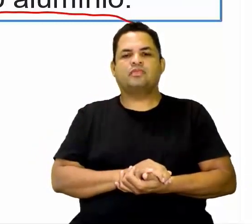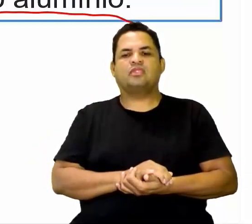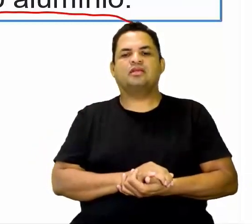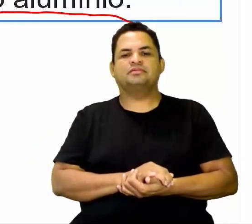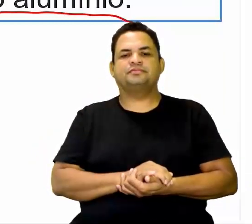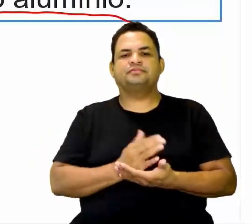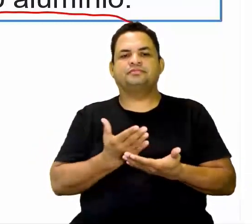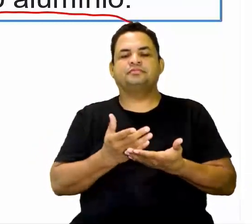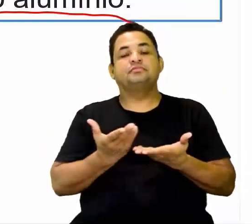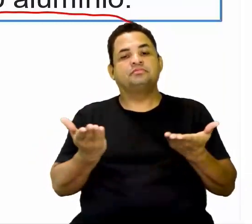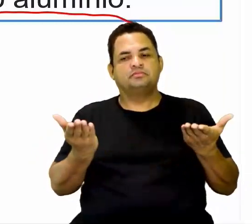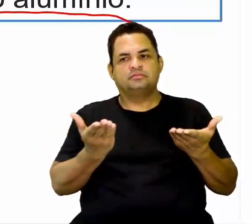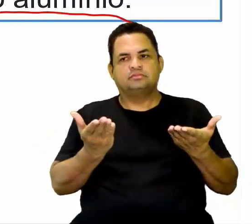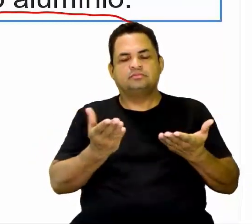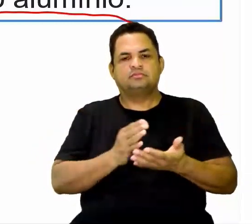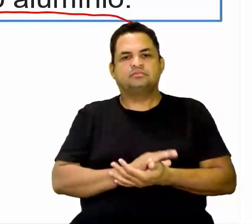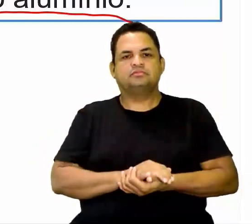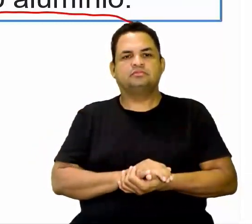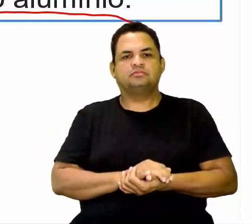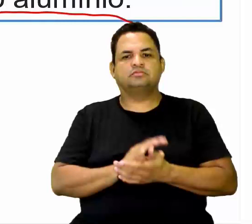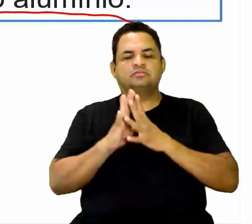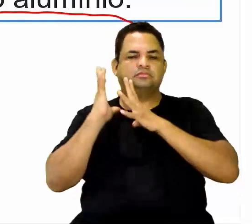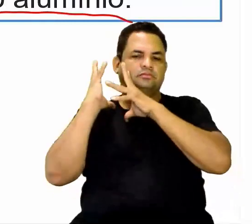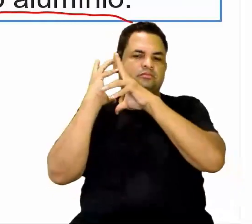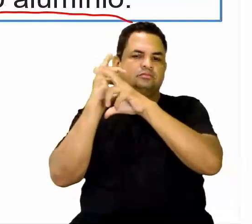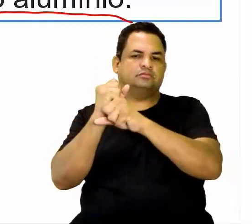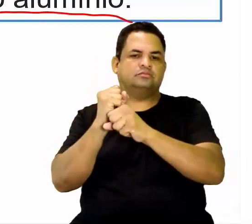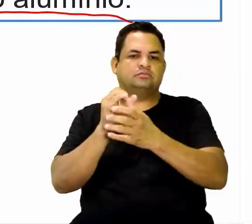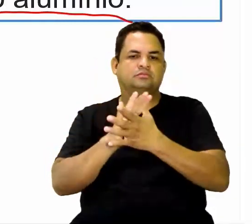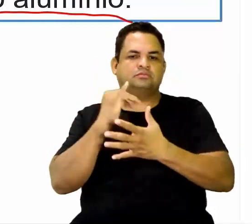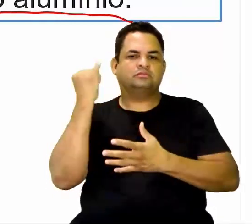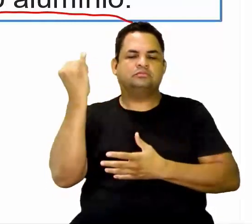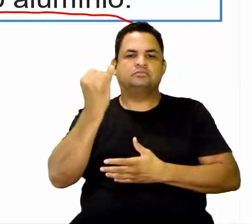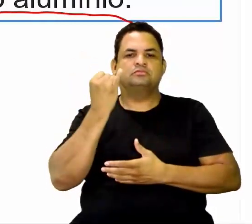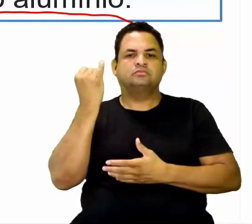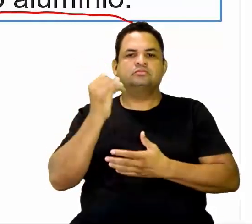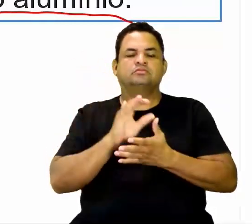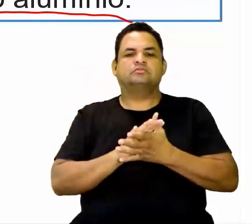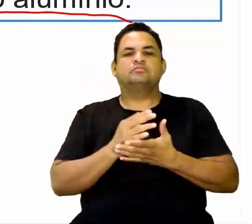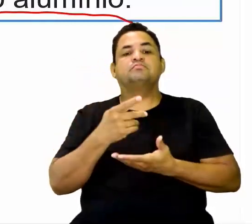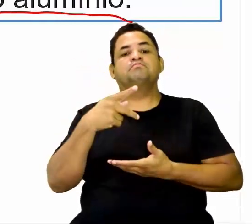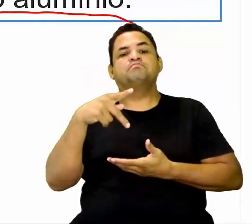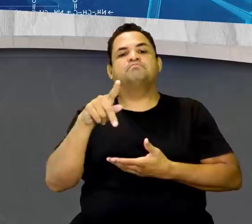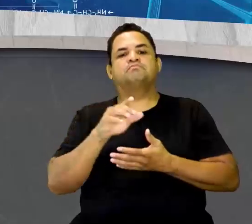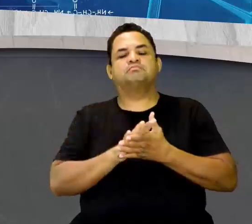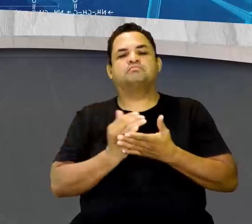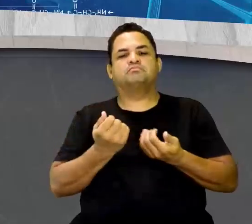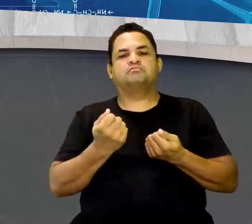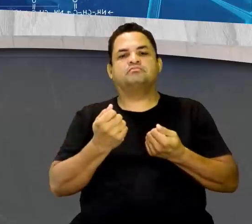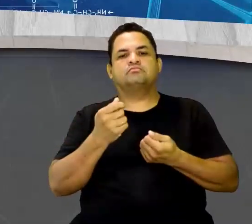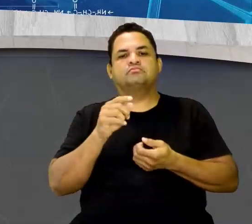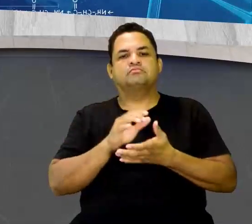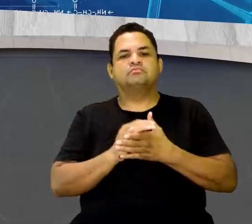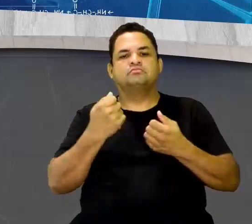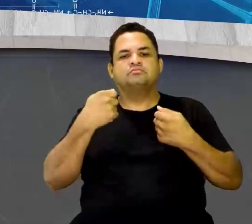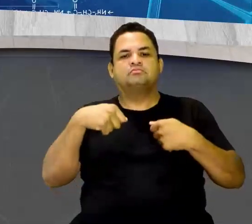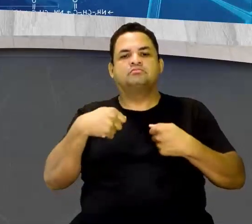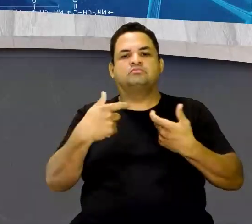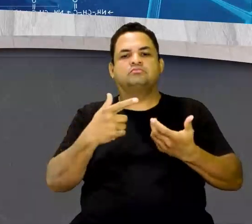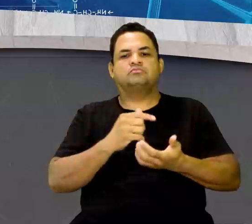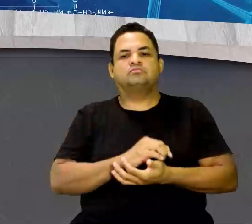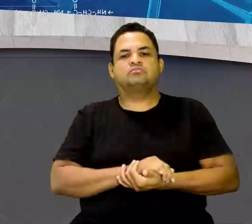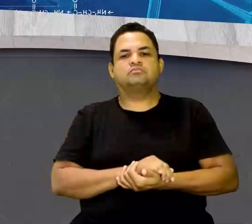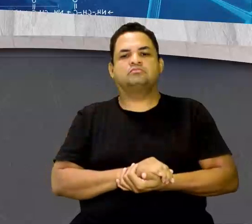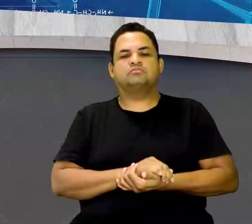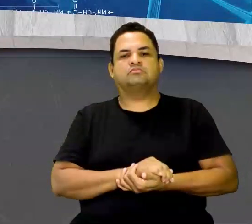diante disso, essa revisão muito importante para que você possa, meu caro aluno, agora,